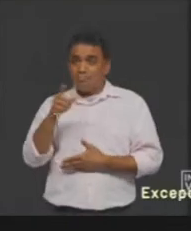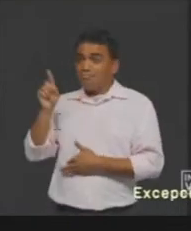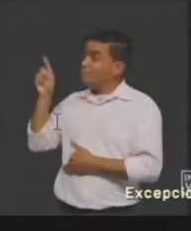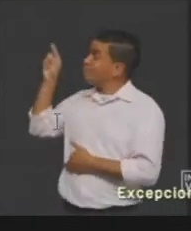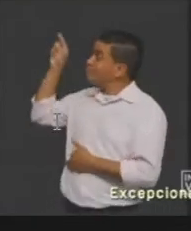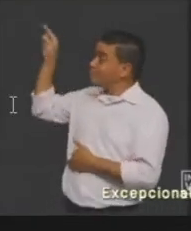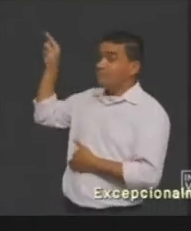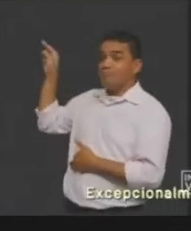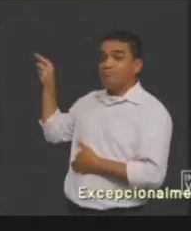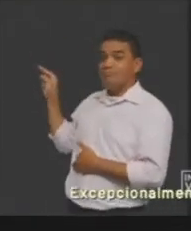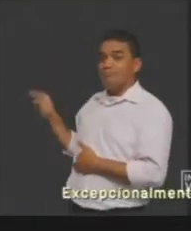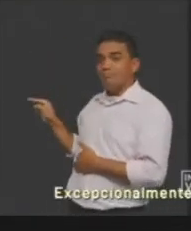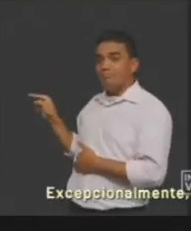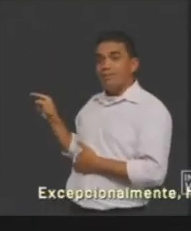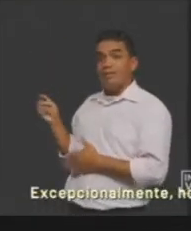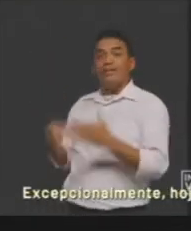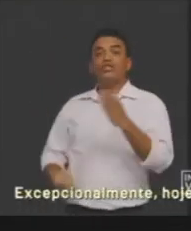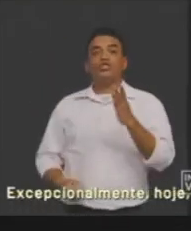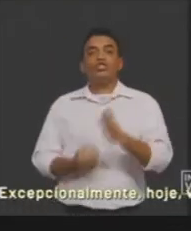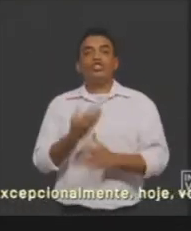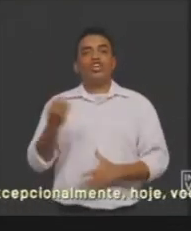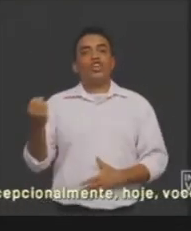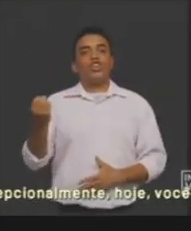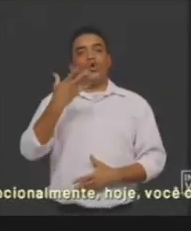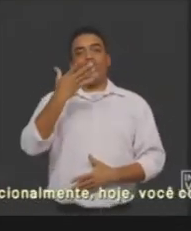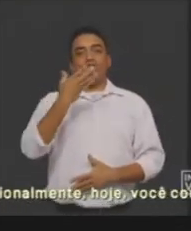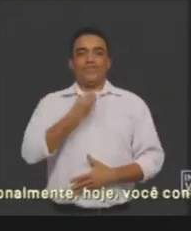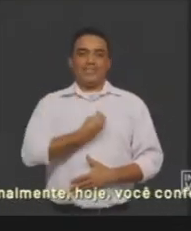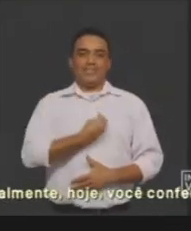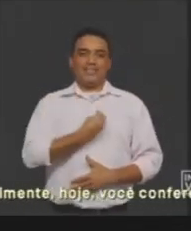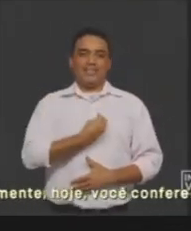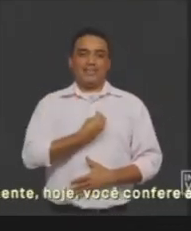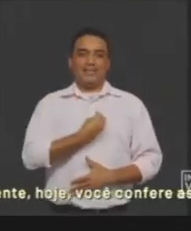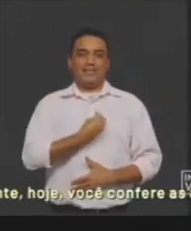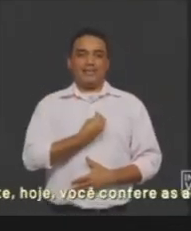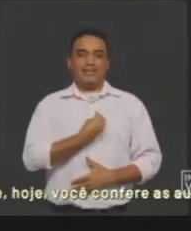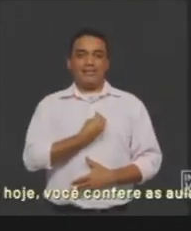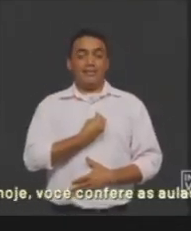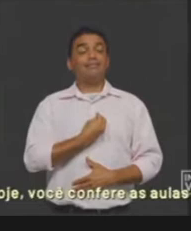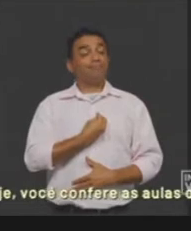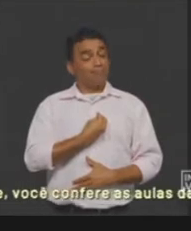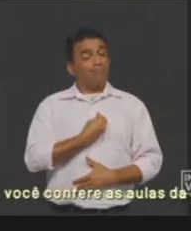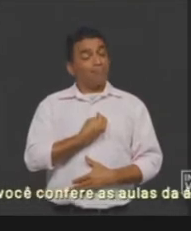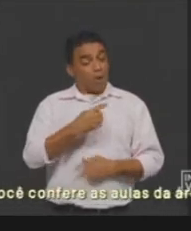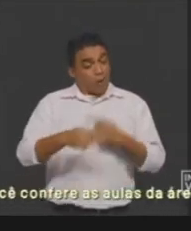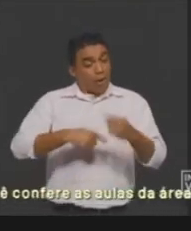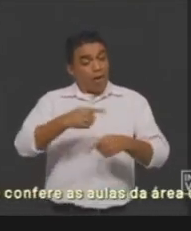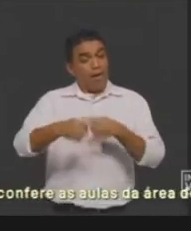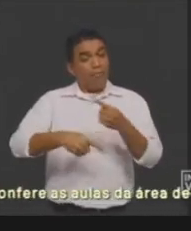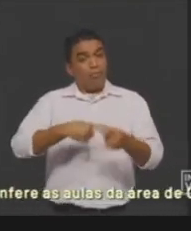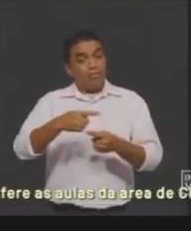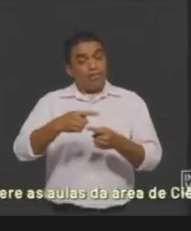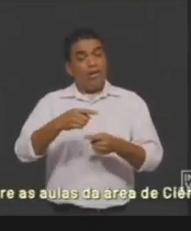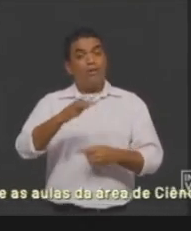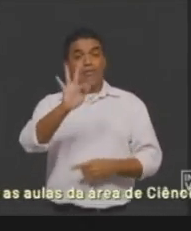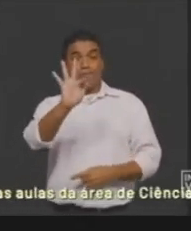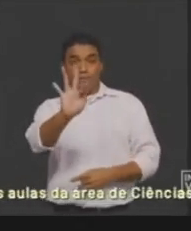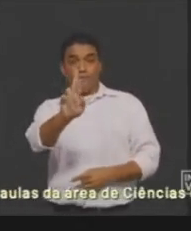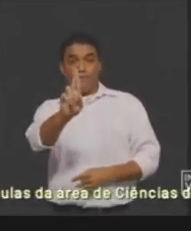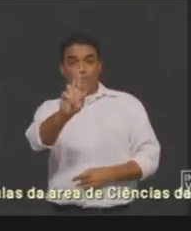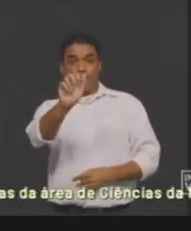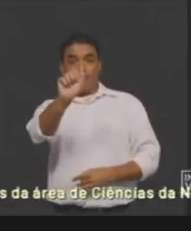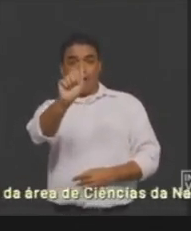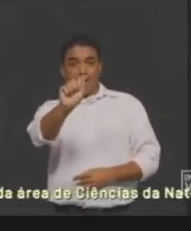cada um deles vai gerar um organismo novo. Esse processo de reprodução, então, é chamado de